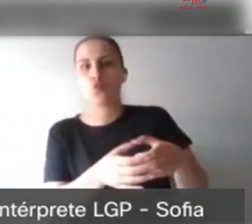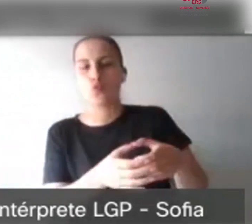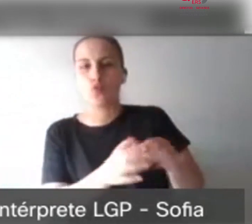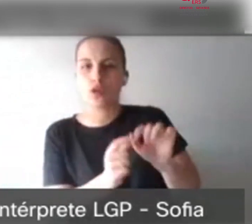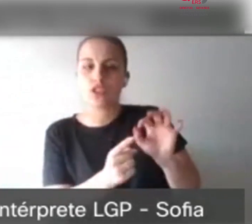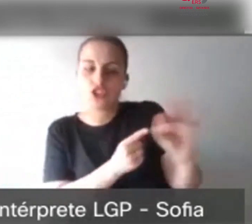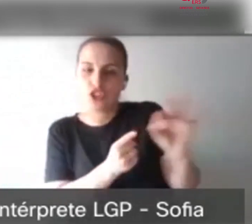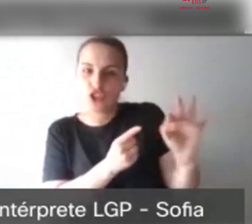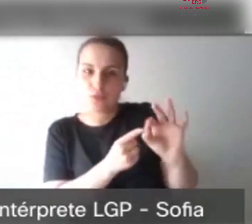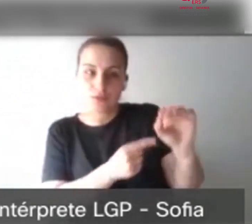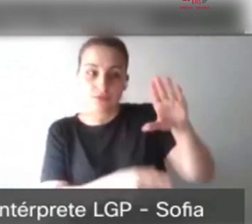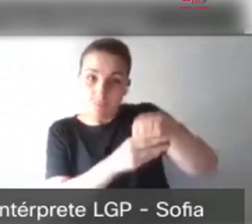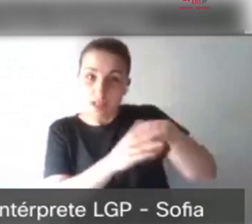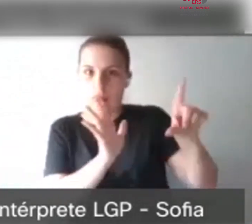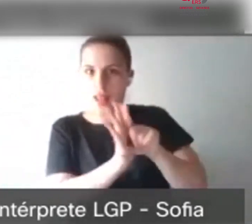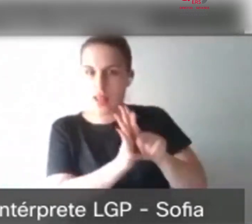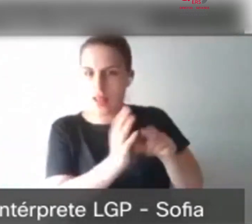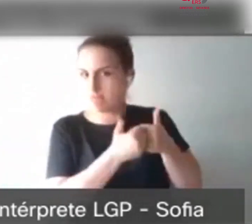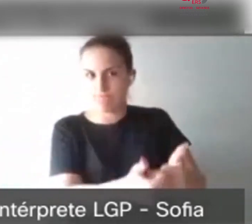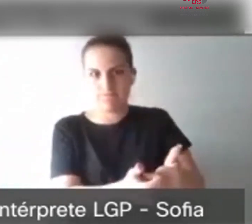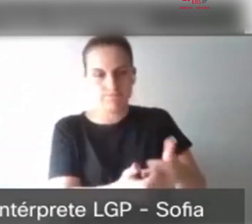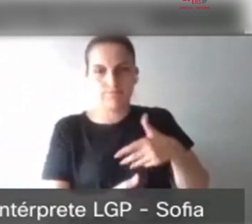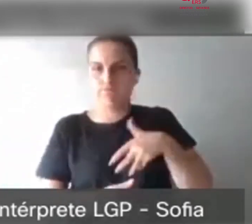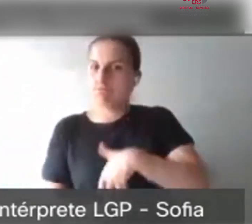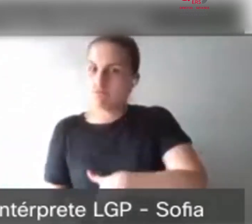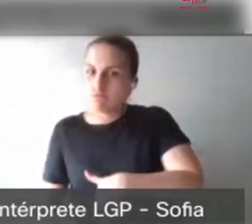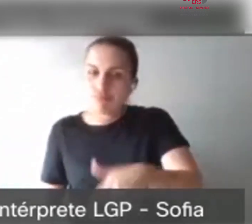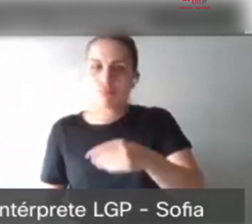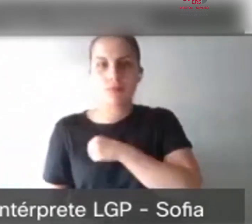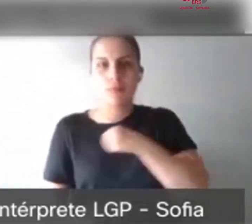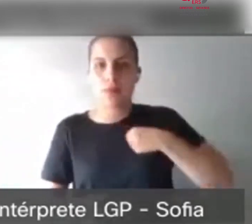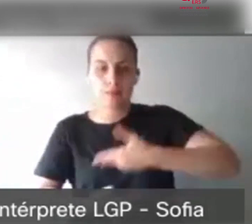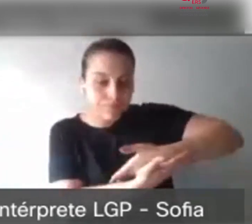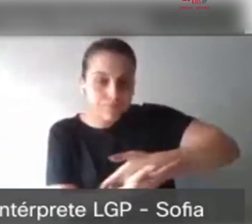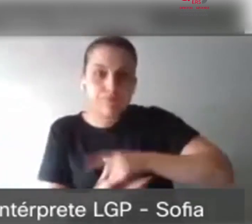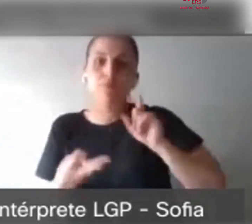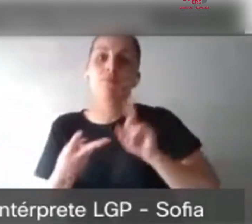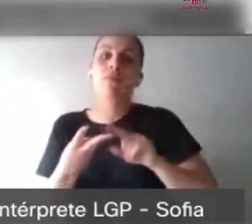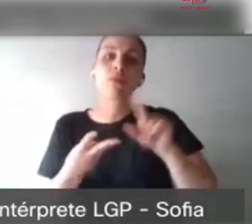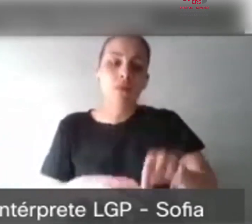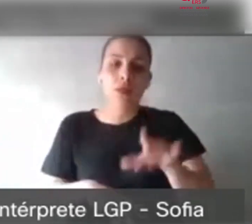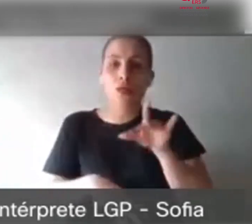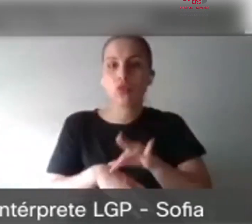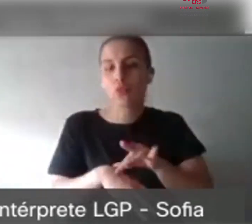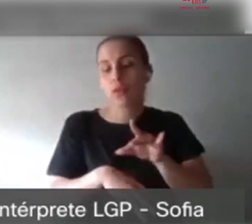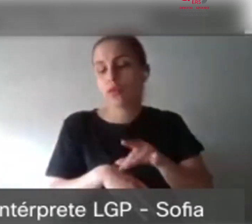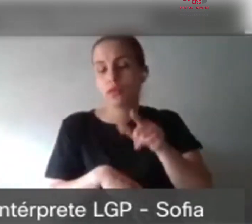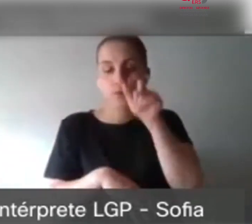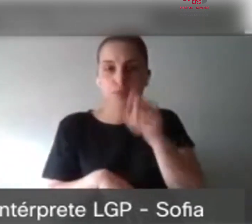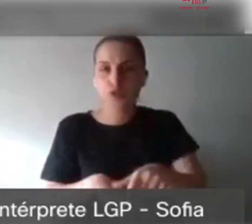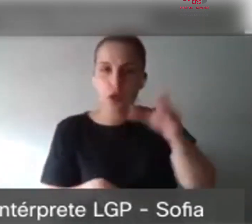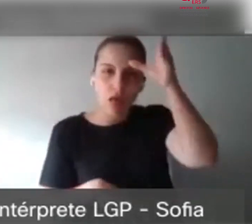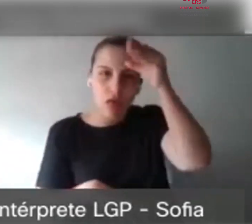específicos que estão contemplados na lei. A obstetrícia, a pediatria, os doentes com dificuldades cognitivas, com dificuldades